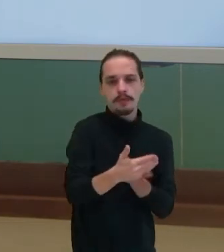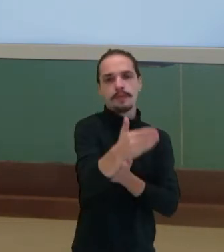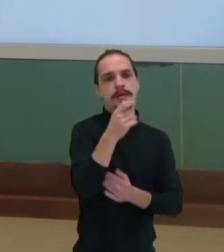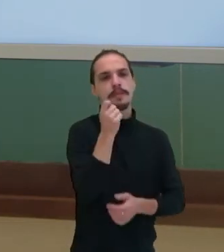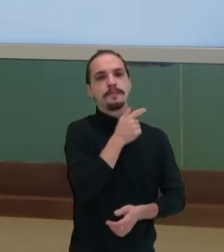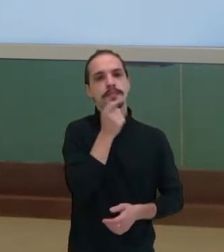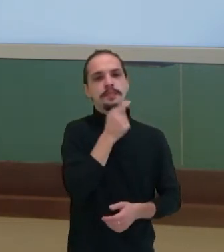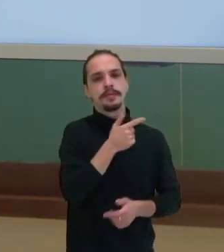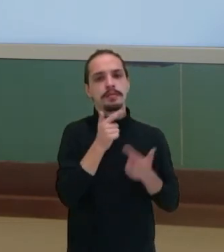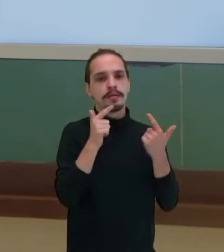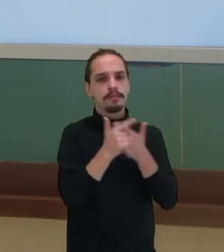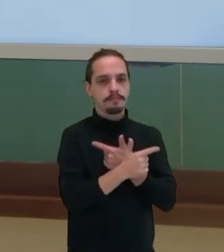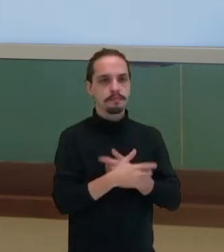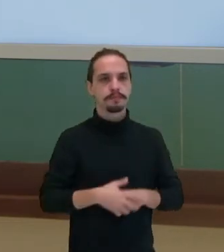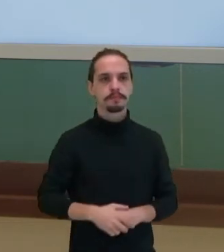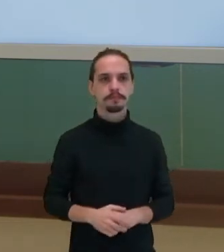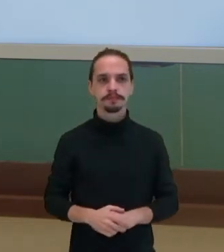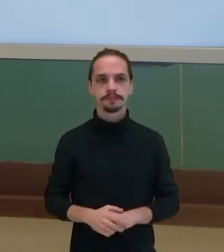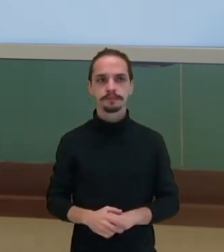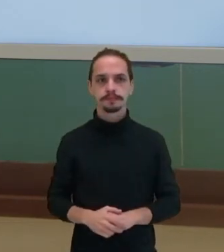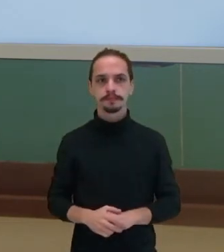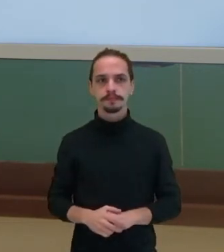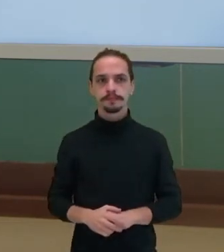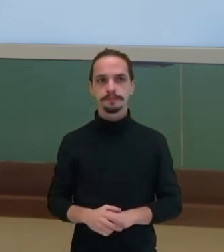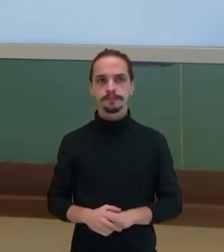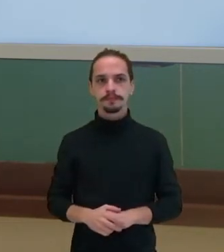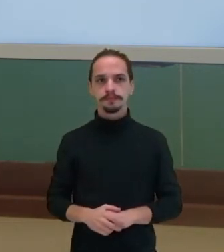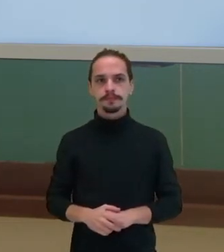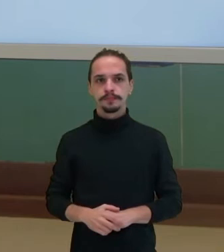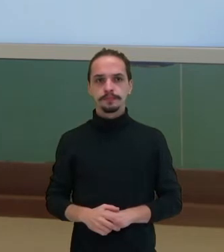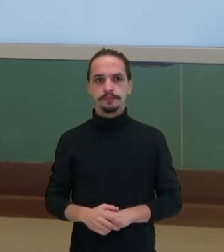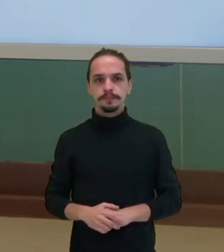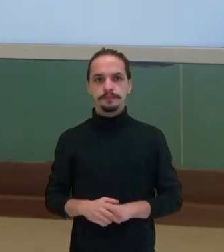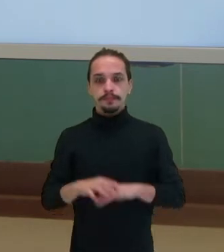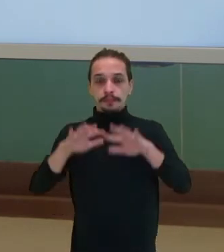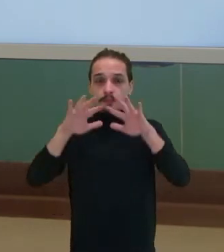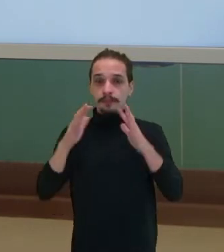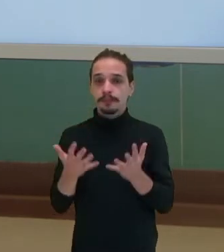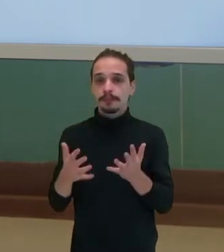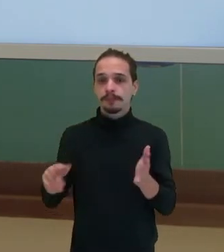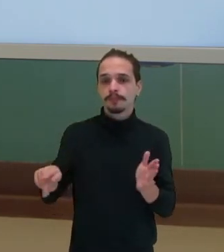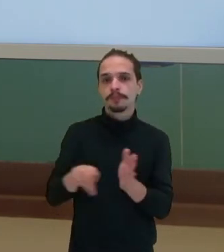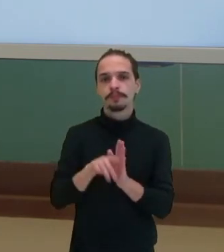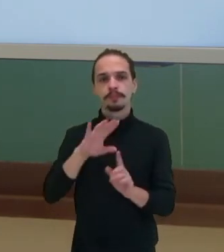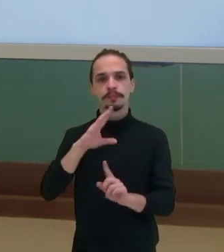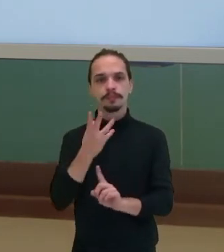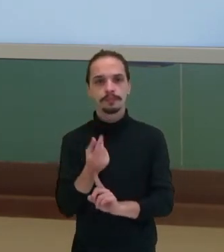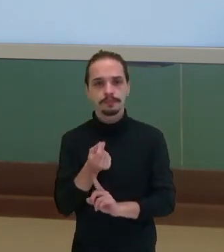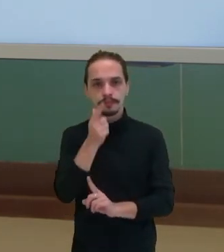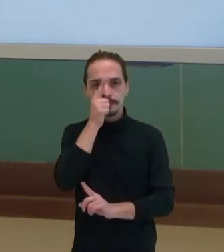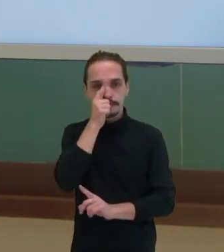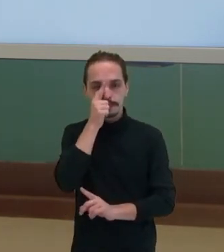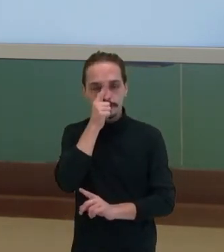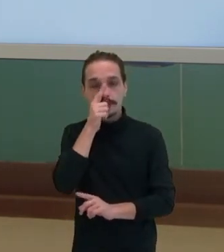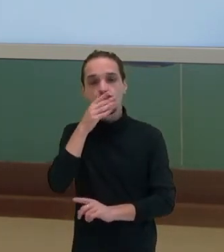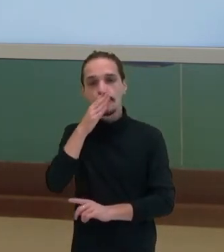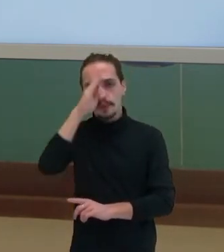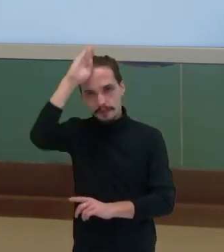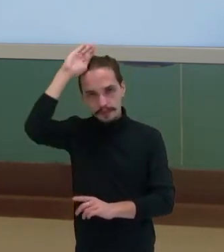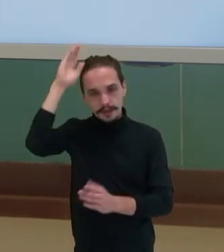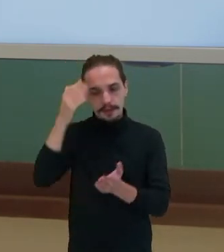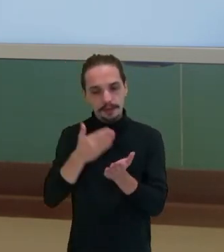início. Ao tomar contato com o mundo da arte grega, os romanos apreciaram e incorporaram suas próprias